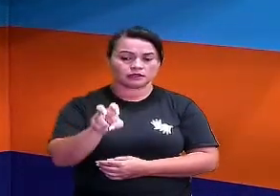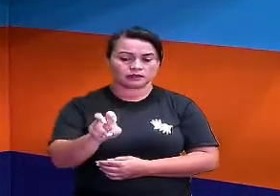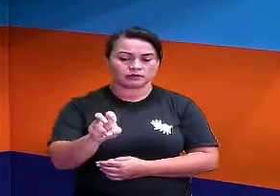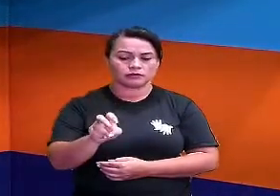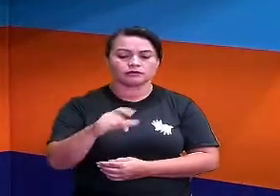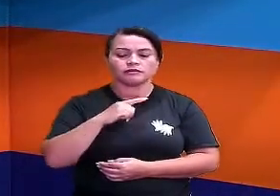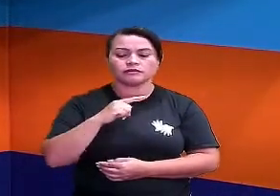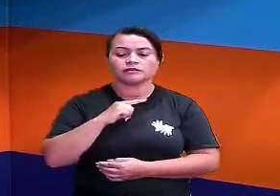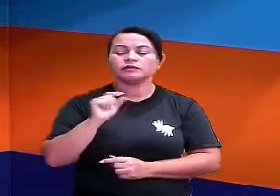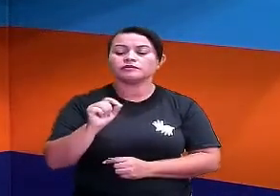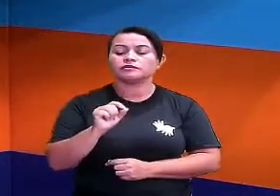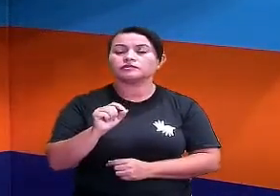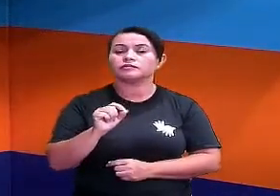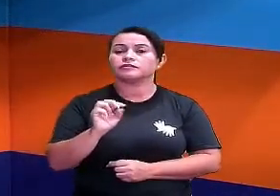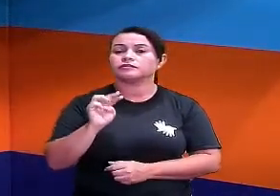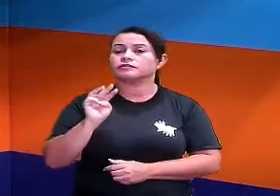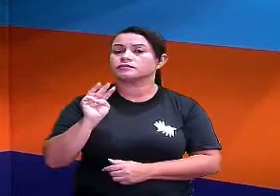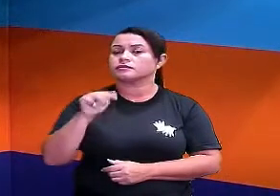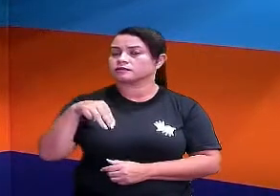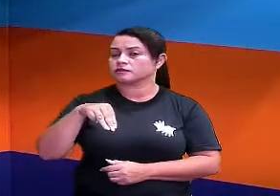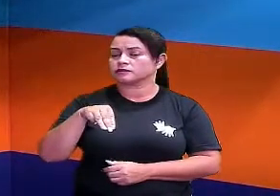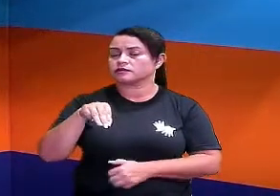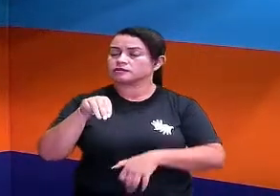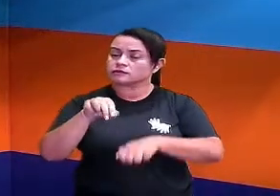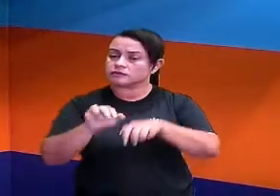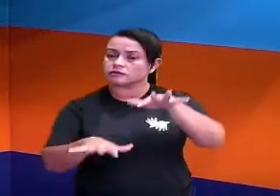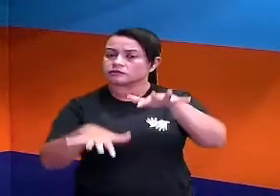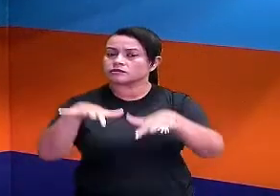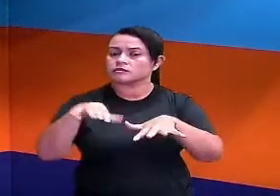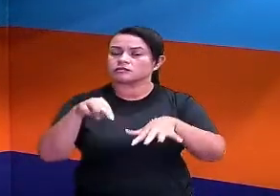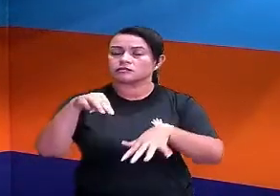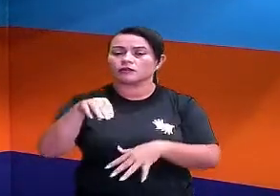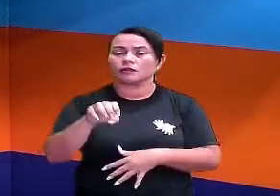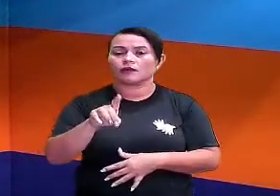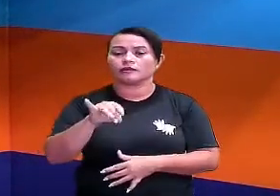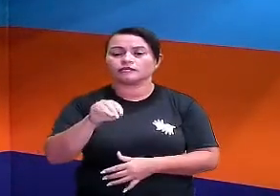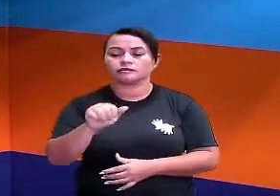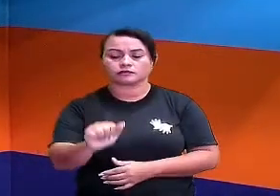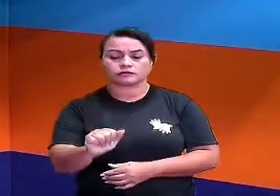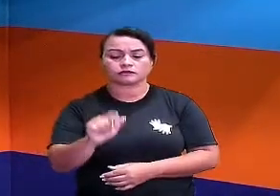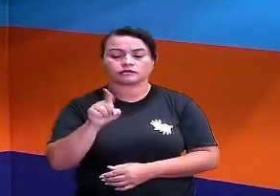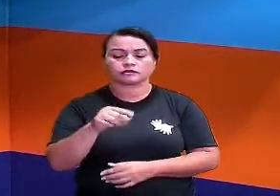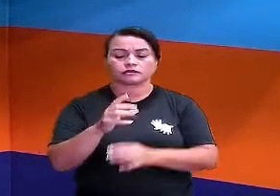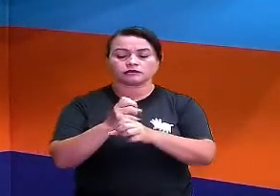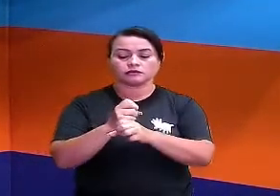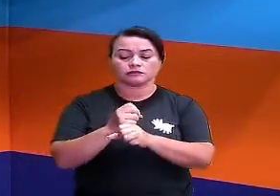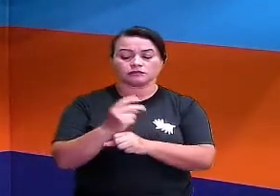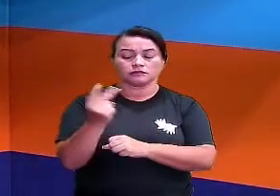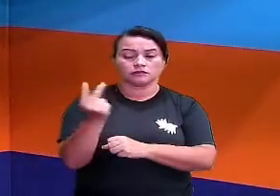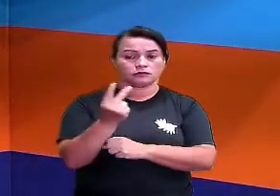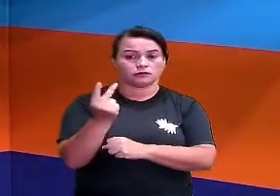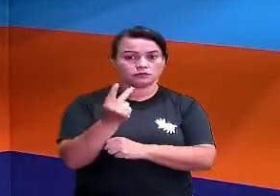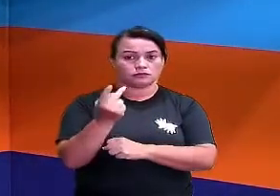a mediana é a soma desses 2 termos. Ao somar esses 2 termos, eu preciso dividir por